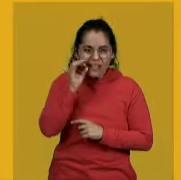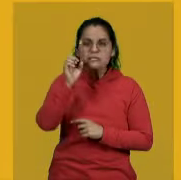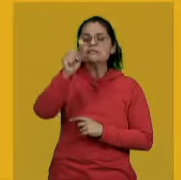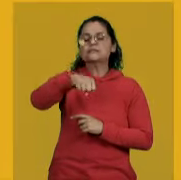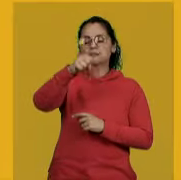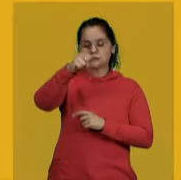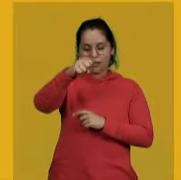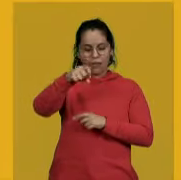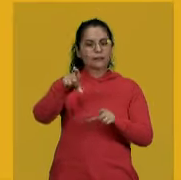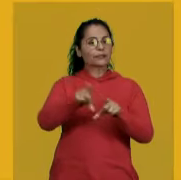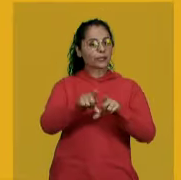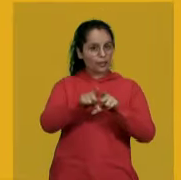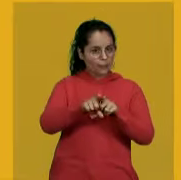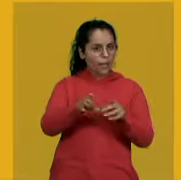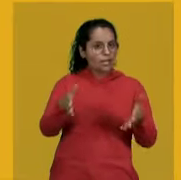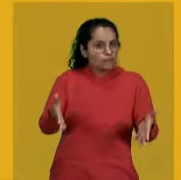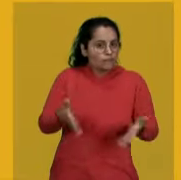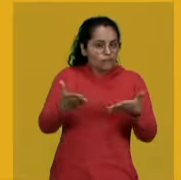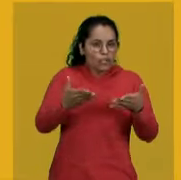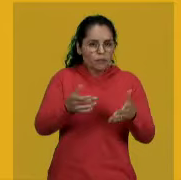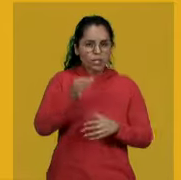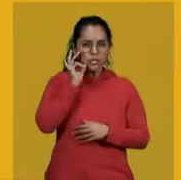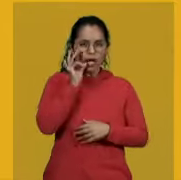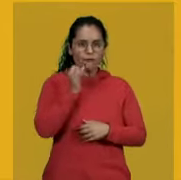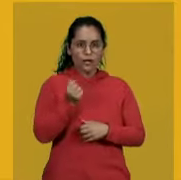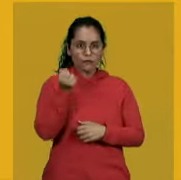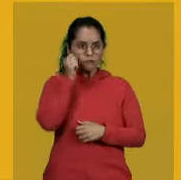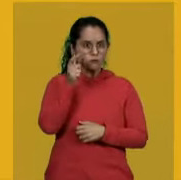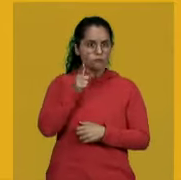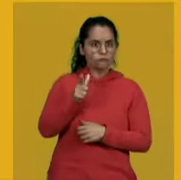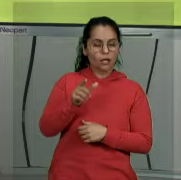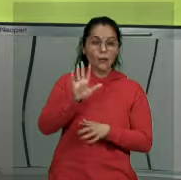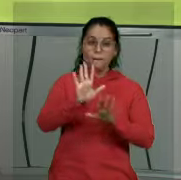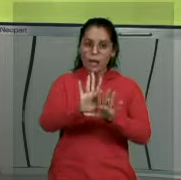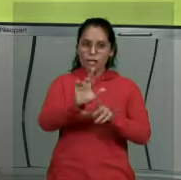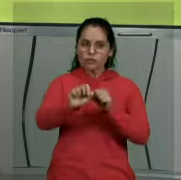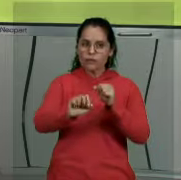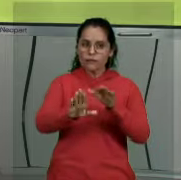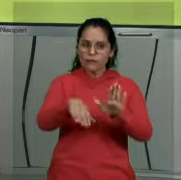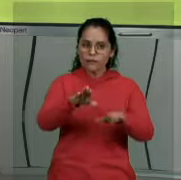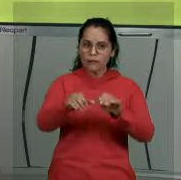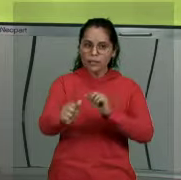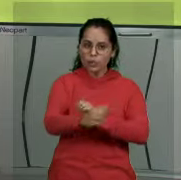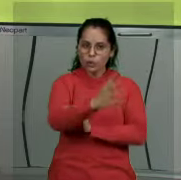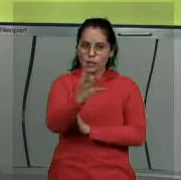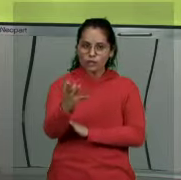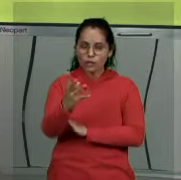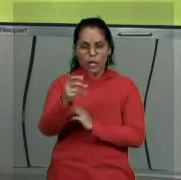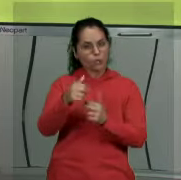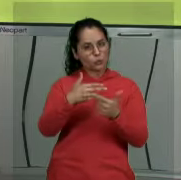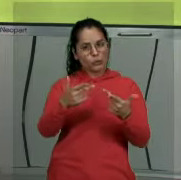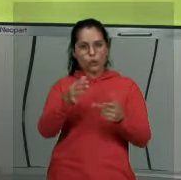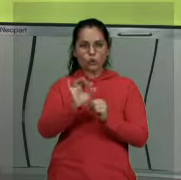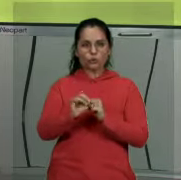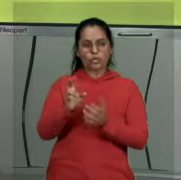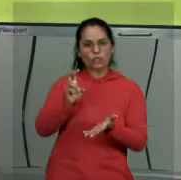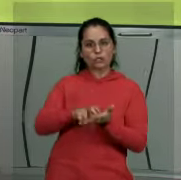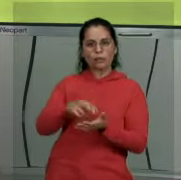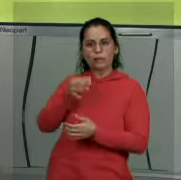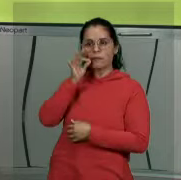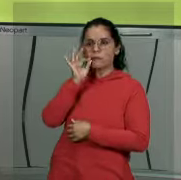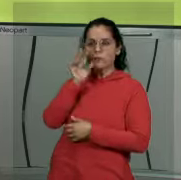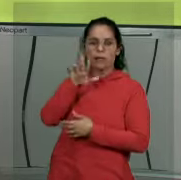tido como uma droga estimulante. Só que aí vai estar na quantidade. Uma coisa é você tomar café de manhã e